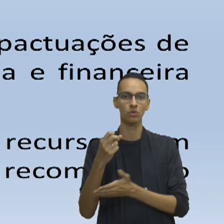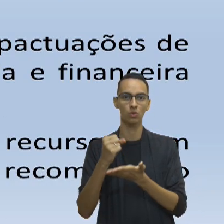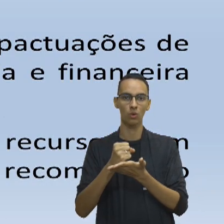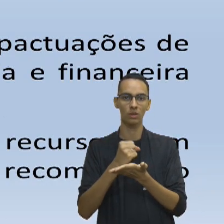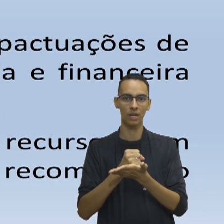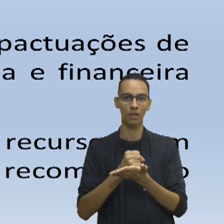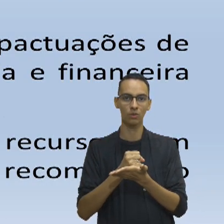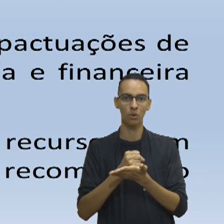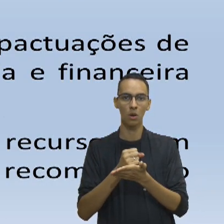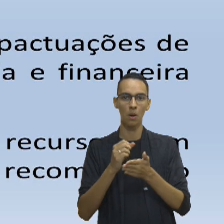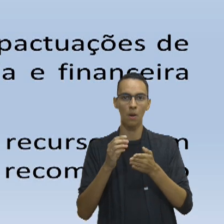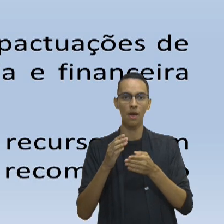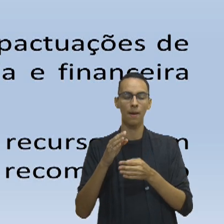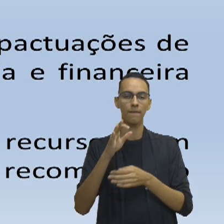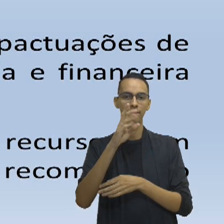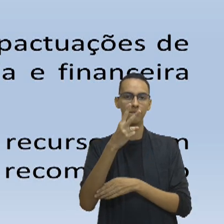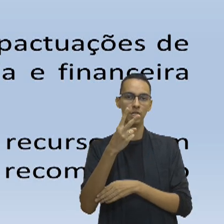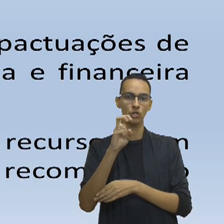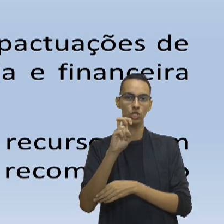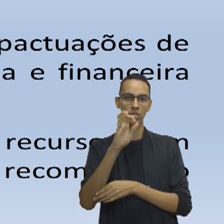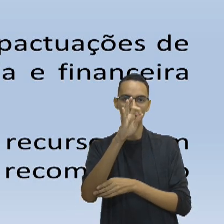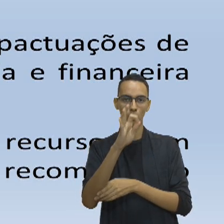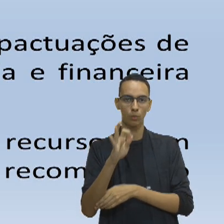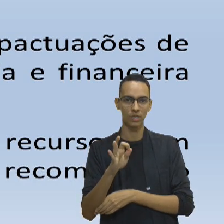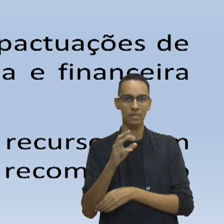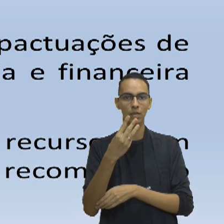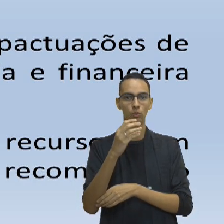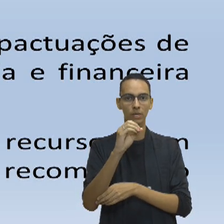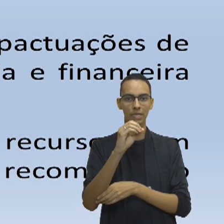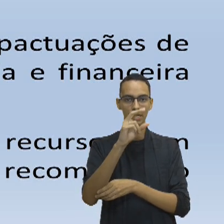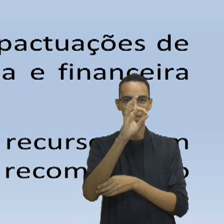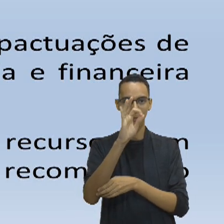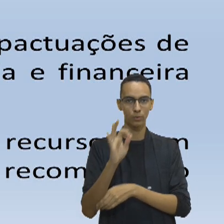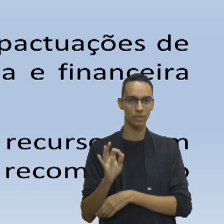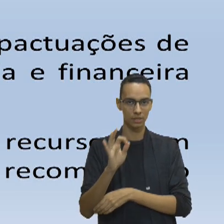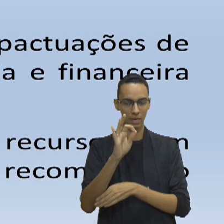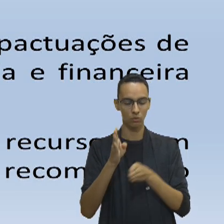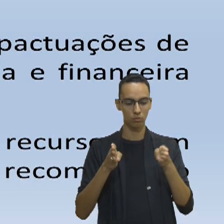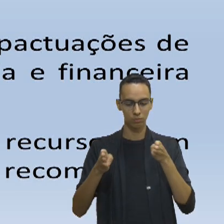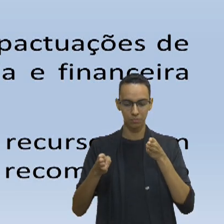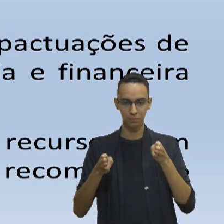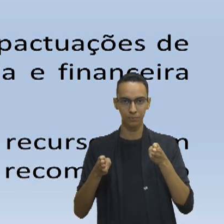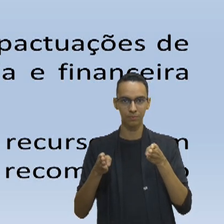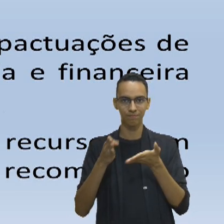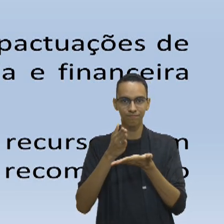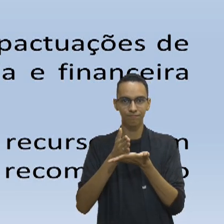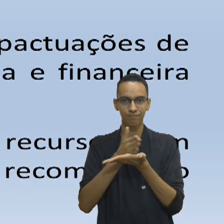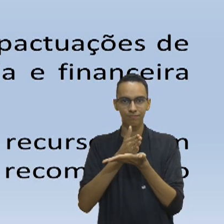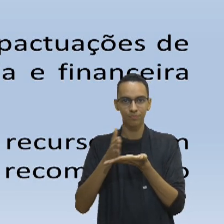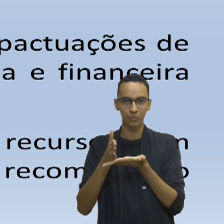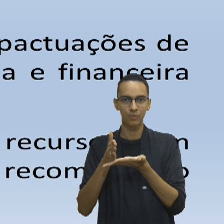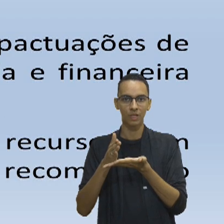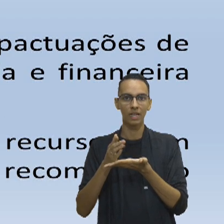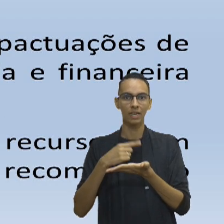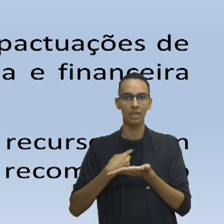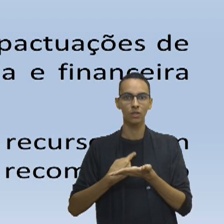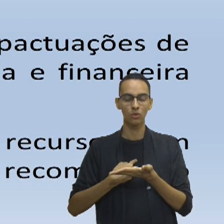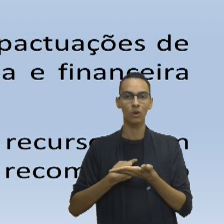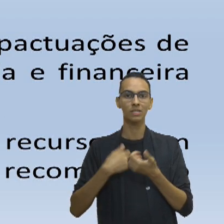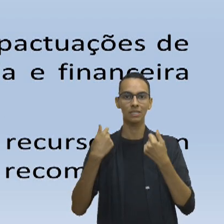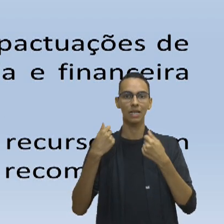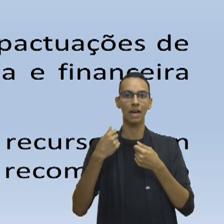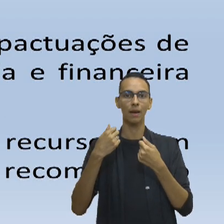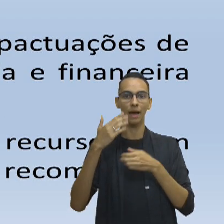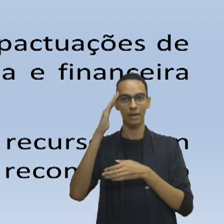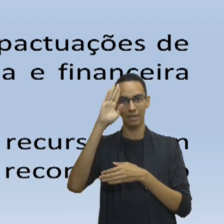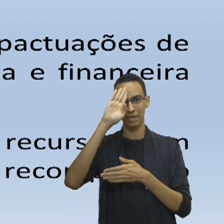entre 25% e 30%, dependendo do contrato. E a gente entende que essa ação ela é mais imediata do que só